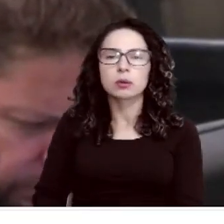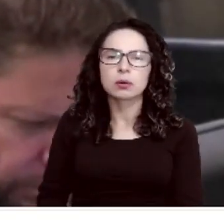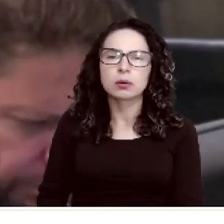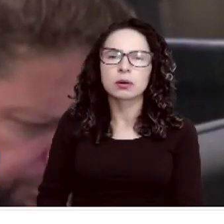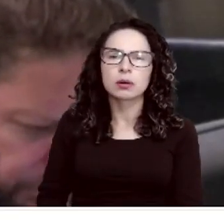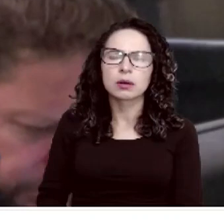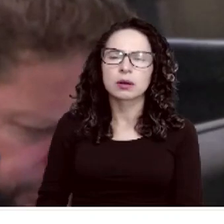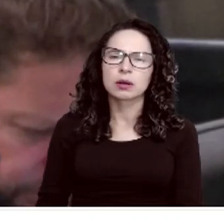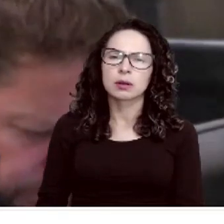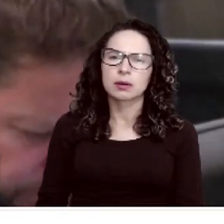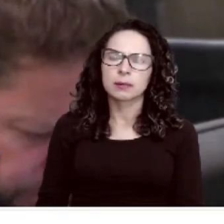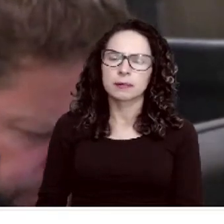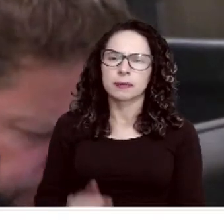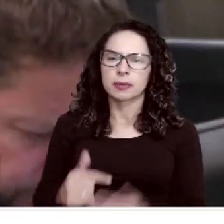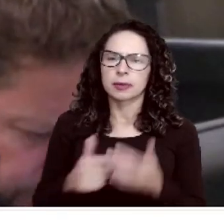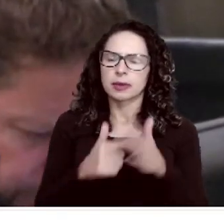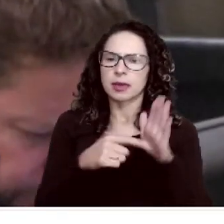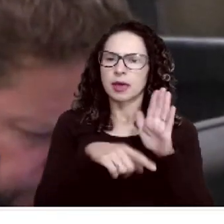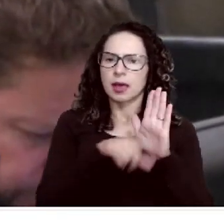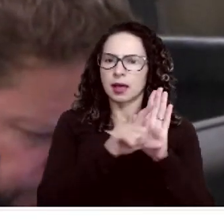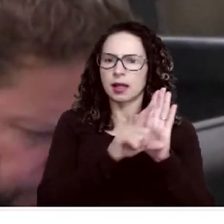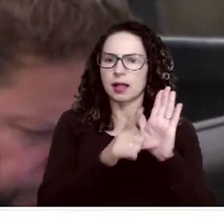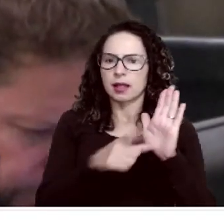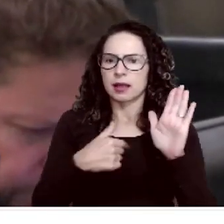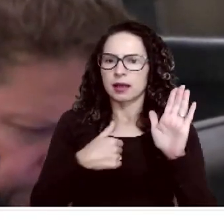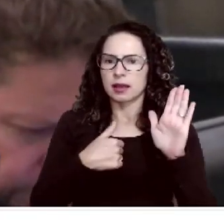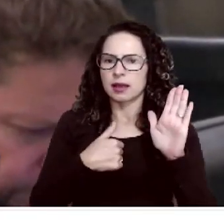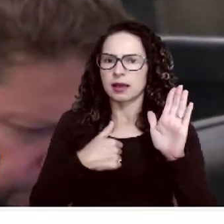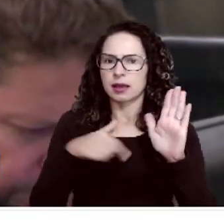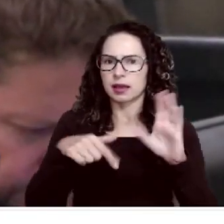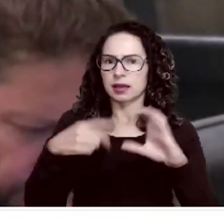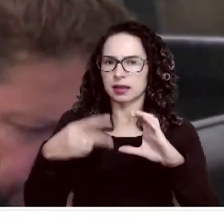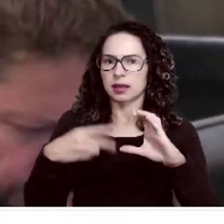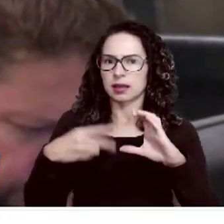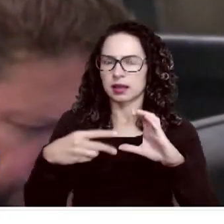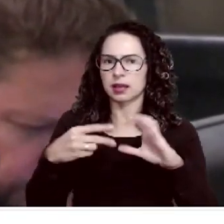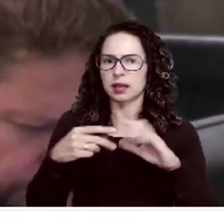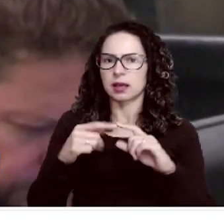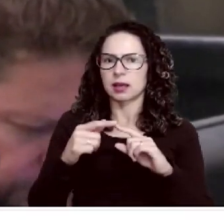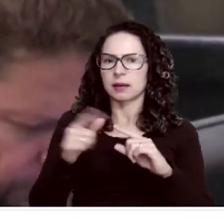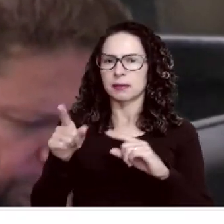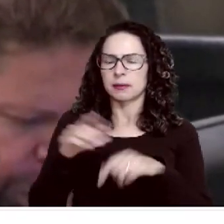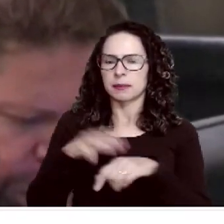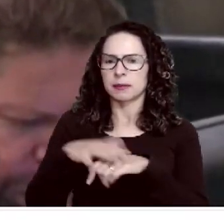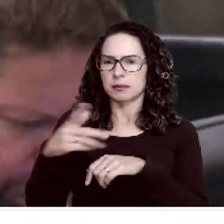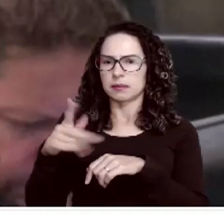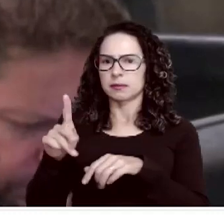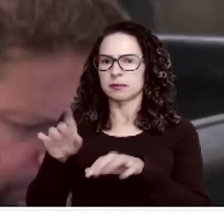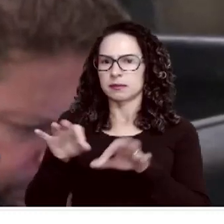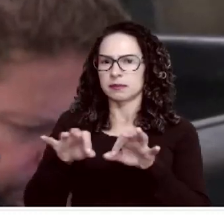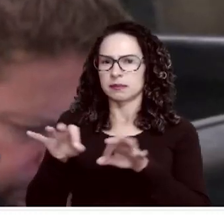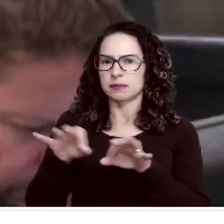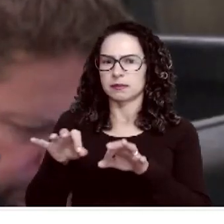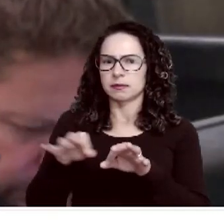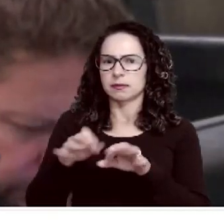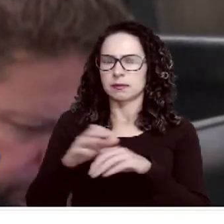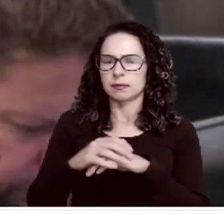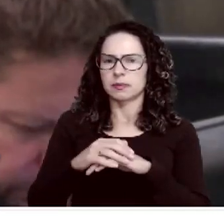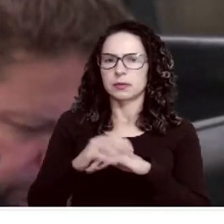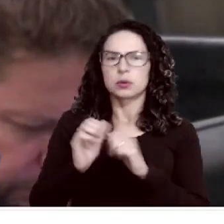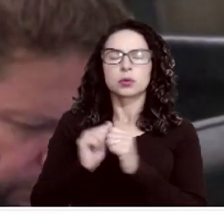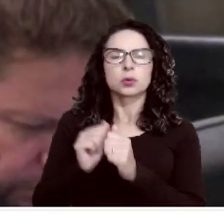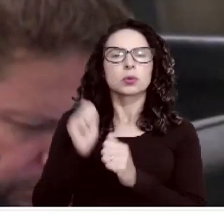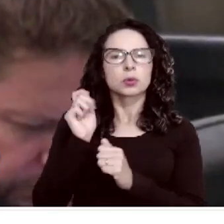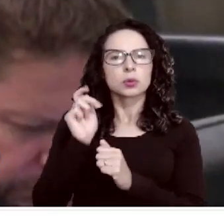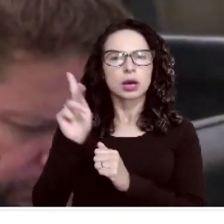Nessa lei que nós temos na Câmara, Della Mota, que você capitaneou aí, eu sei, o Cacá,